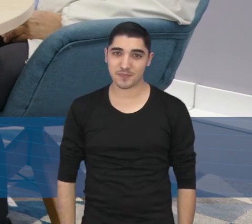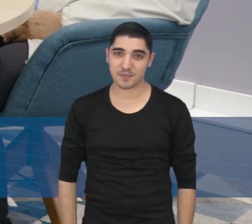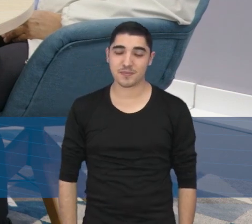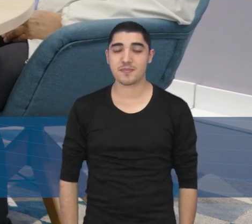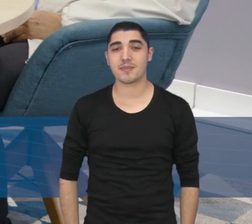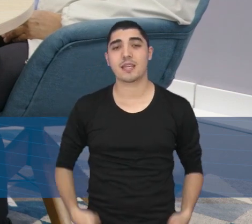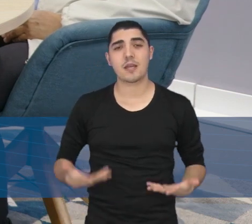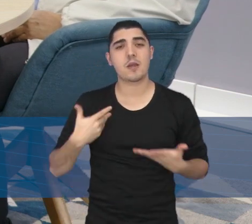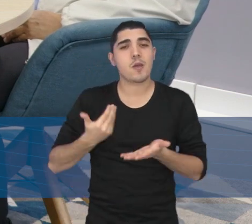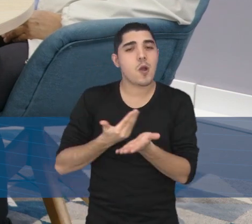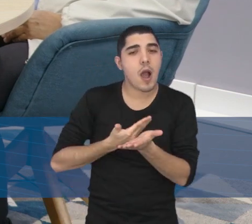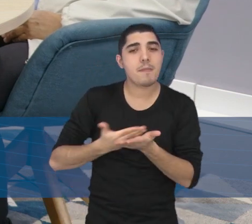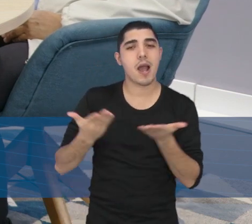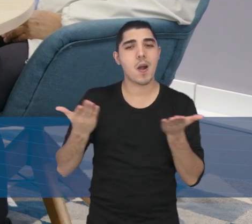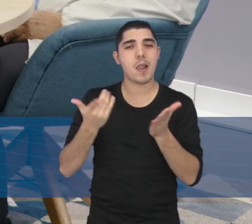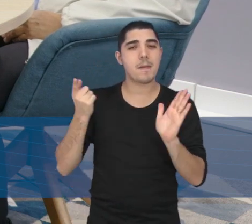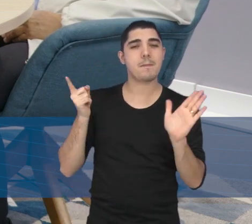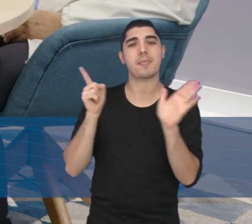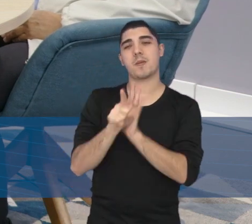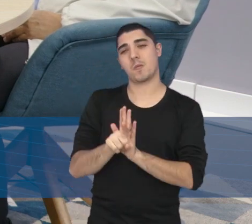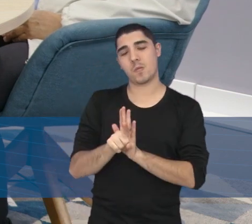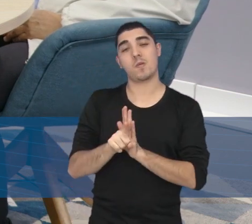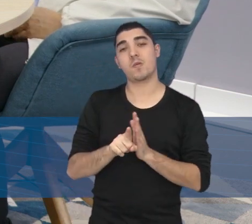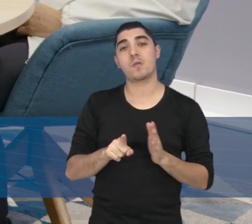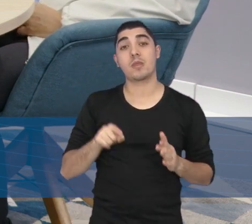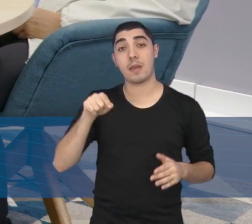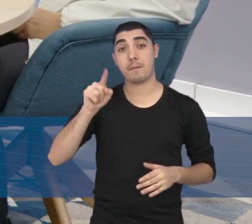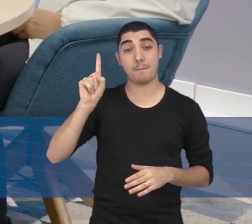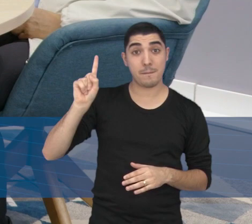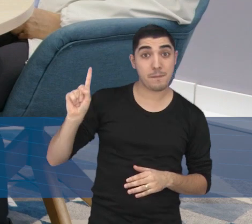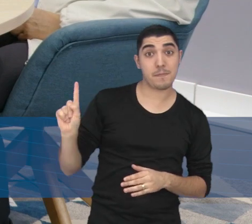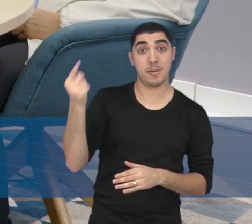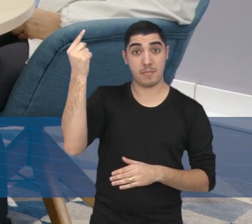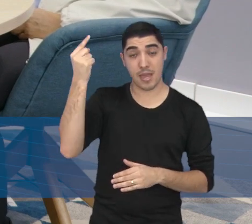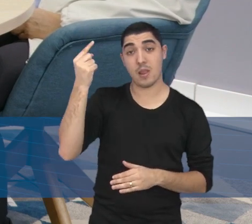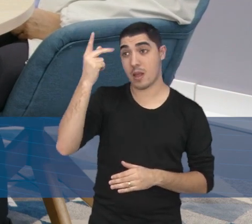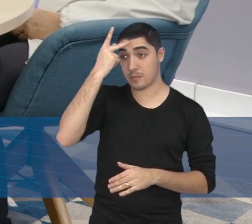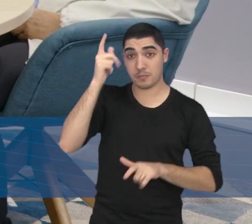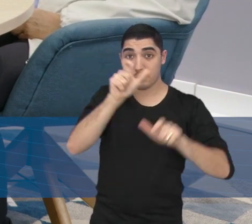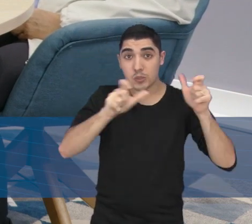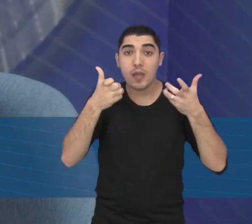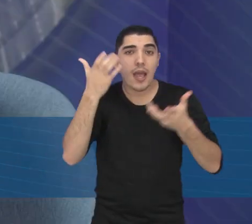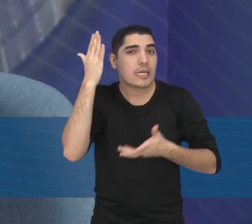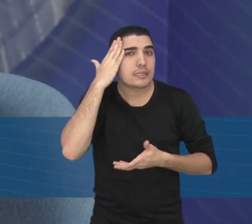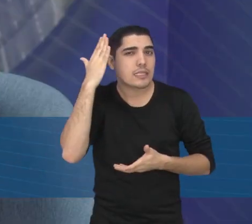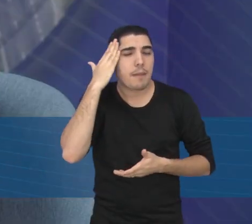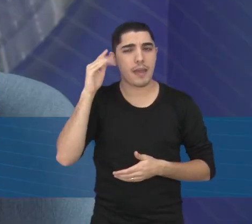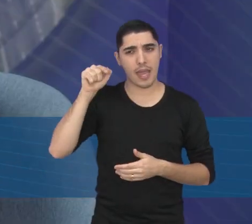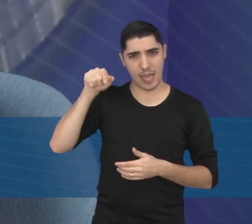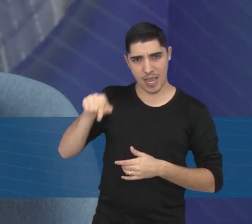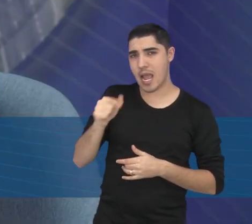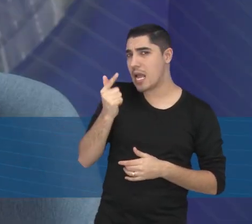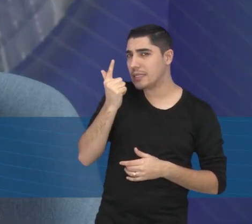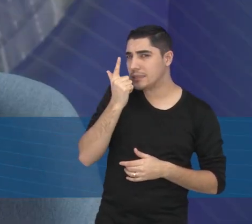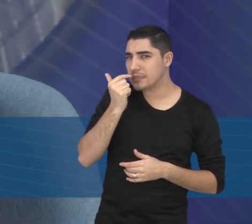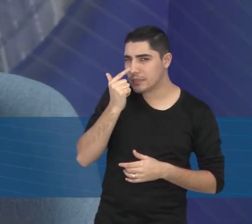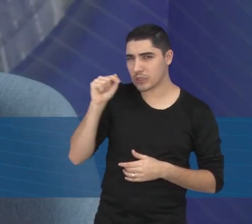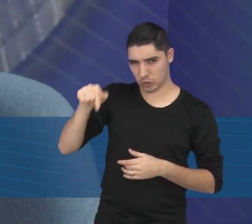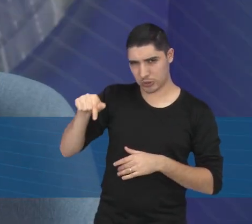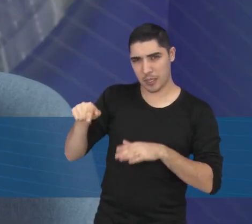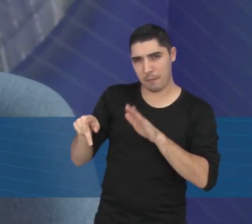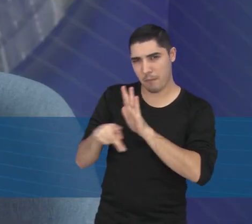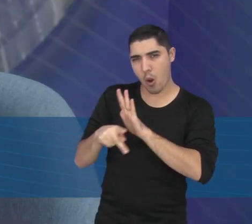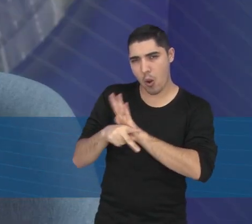quero começar então com a pergunta que foi campeã aqui, que as pessoas querem saber. Esse tipo de lixo, o